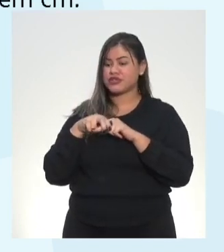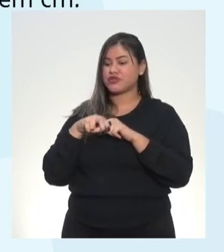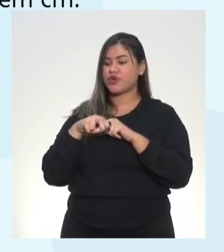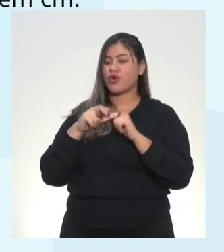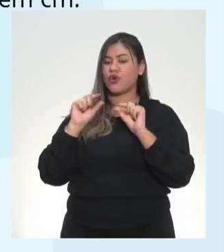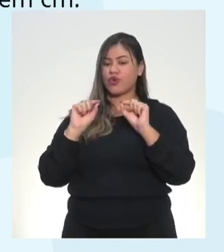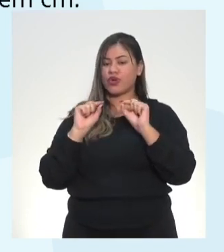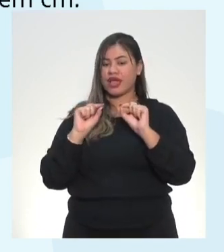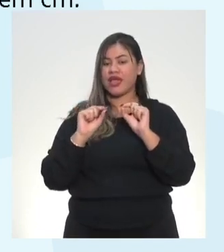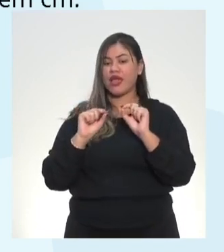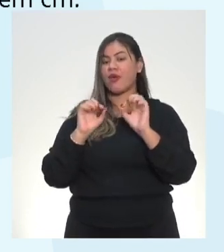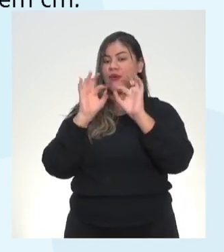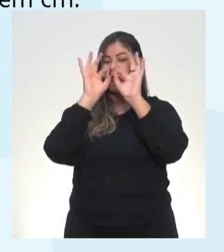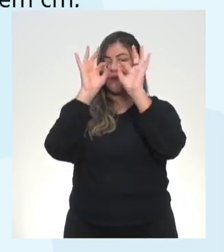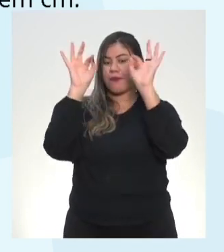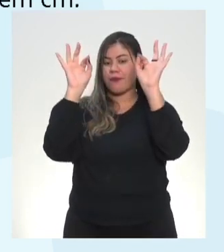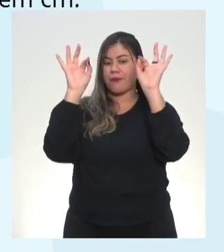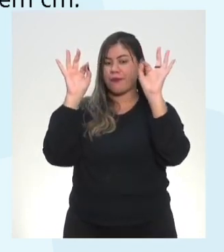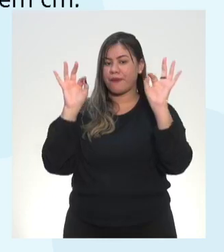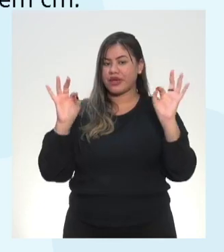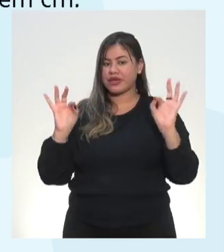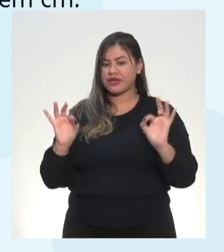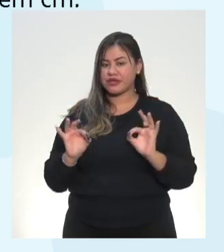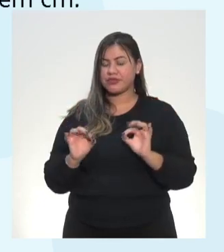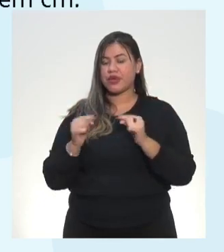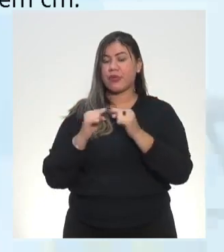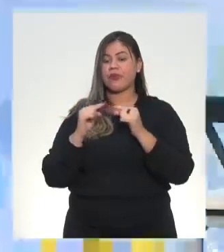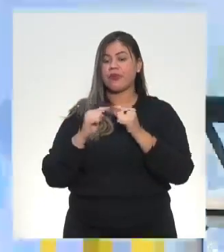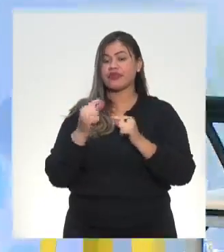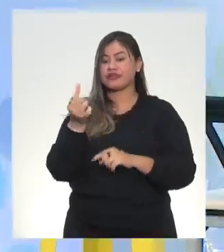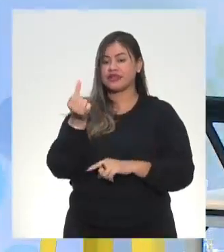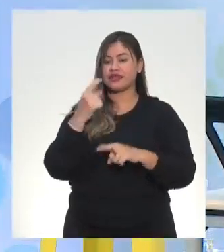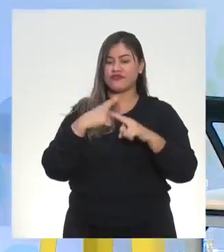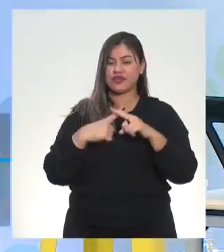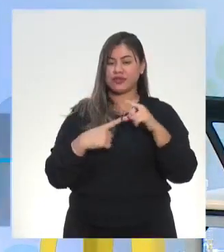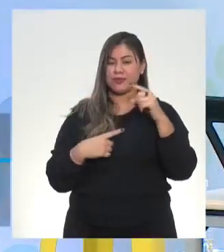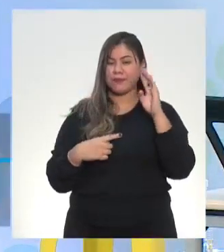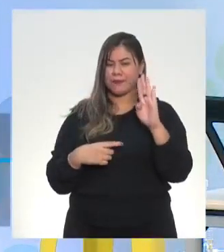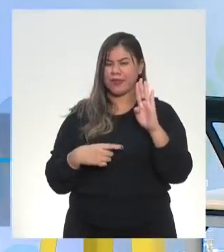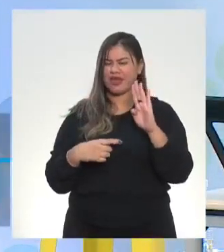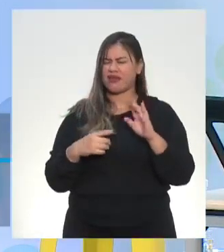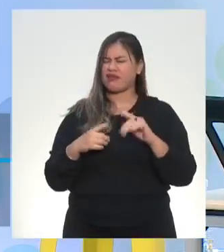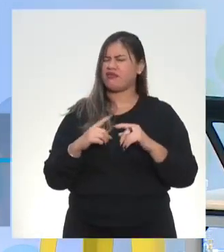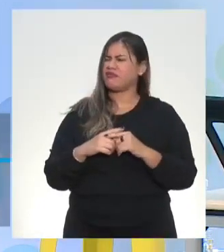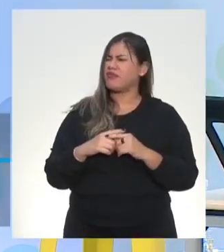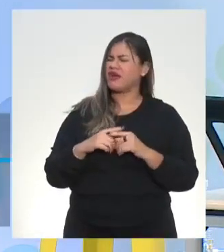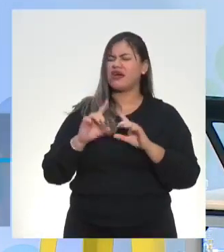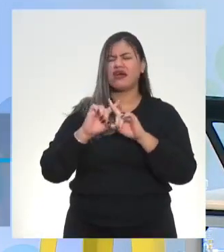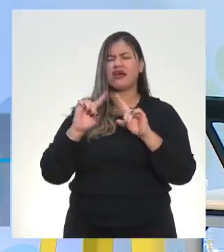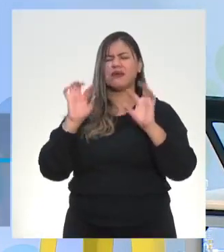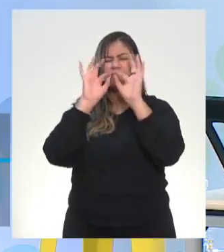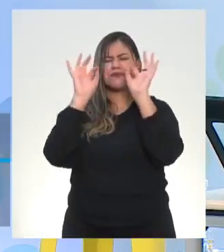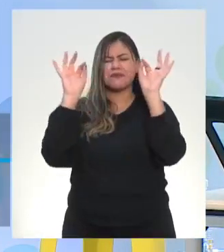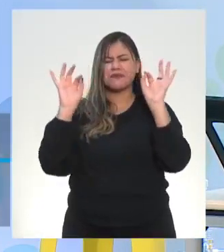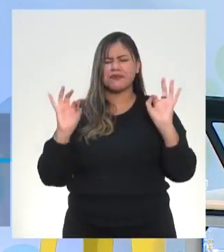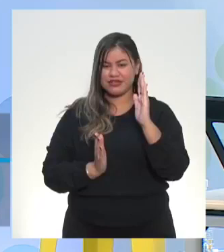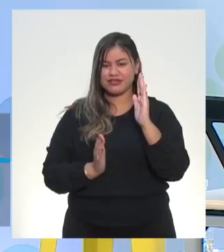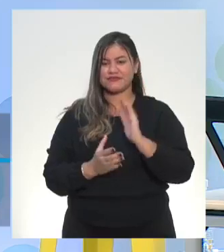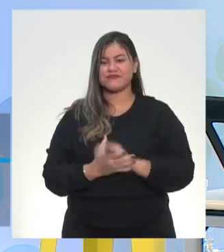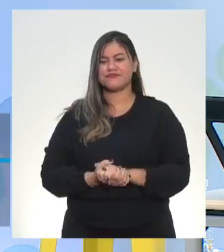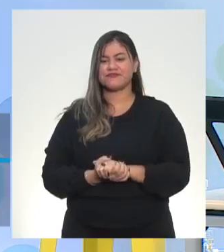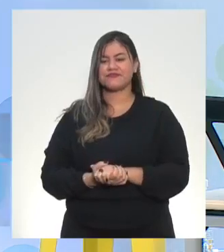em uma figura com 6 lados. E quando a gente fala regular, nós estamos falando que esses 6 lados